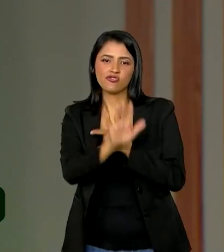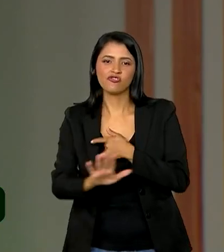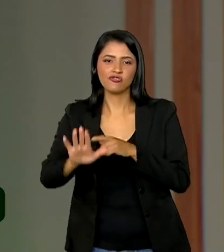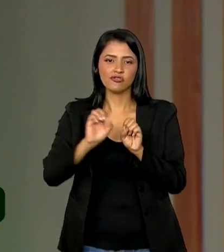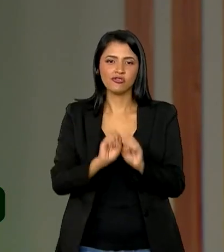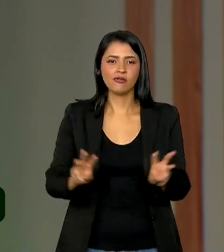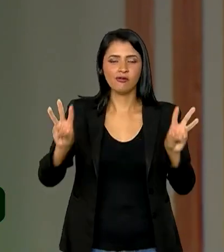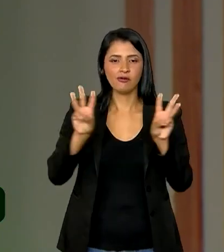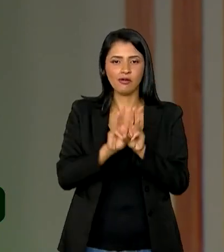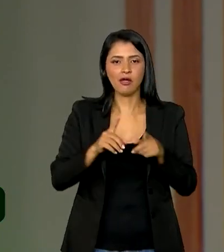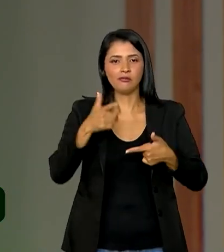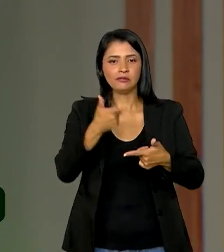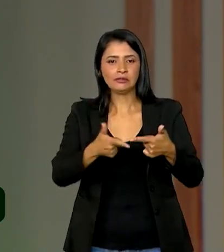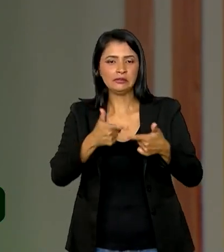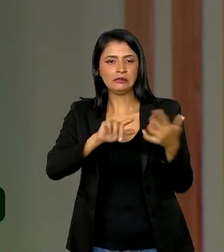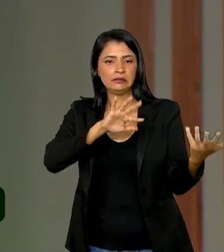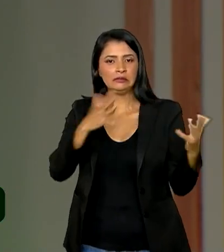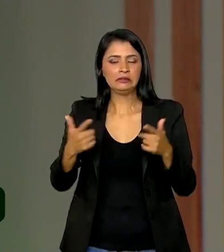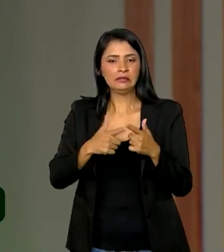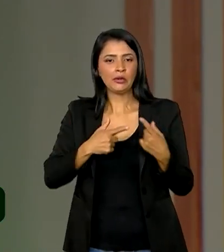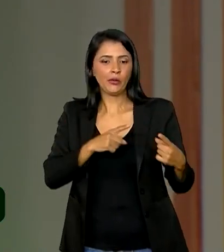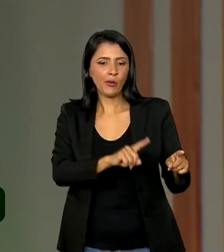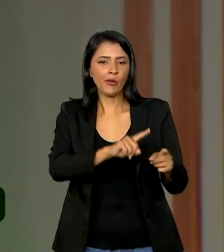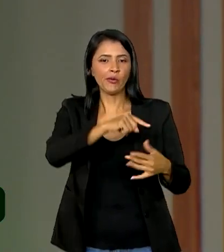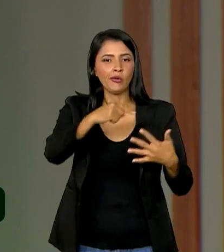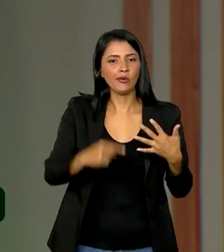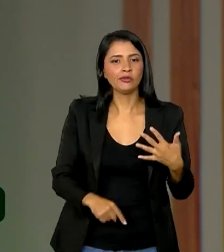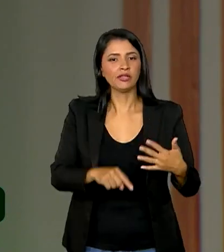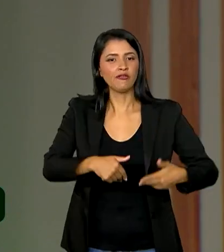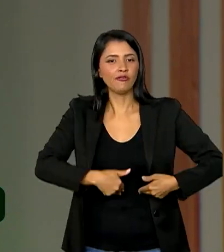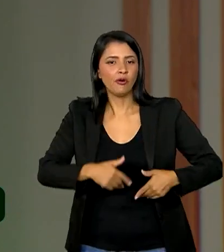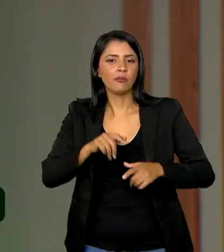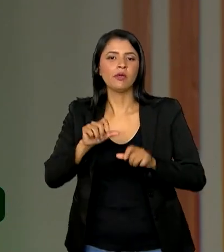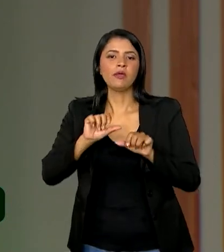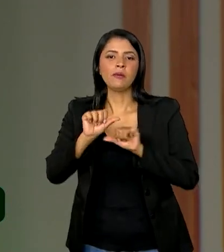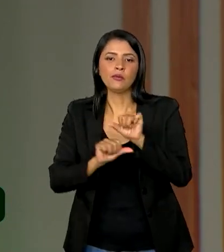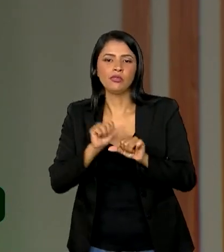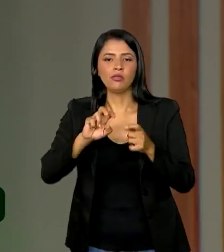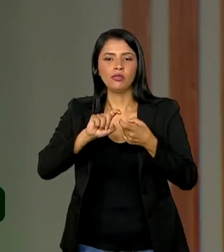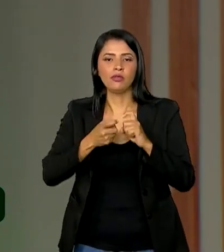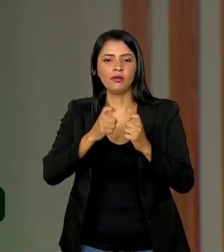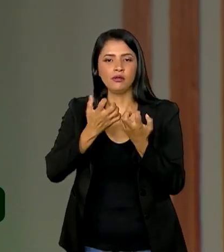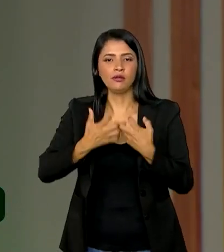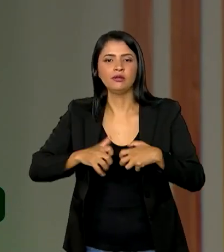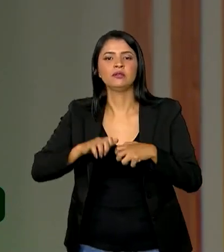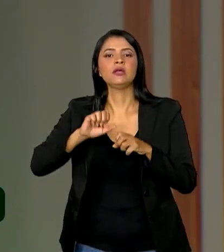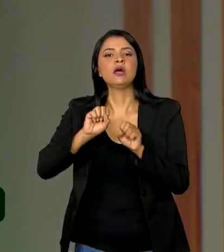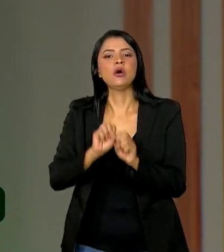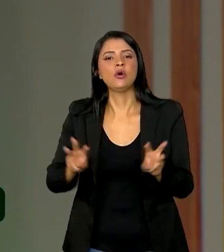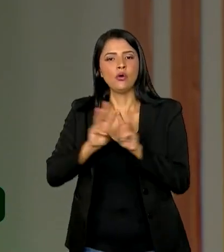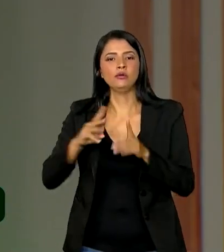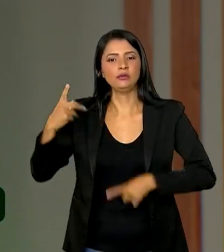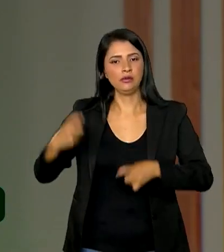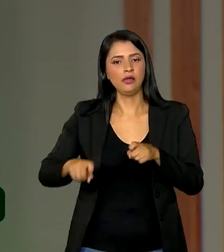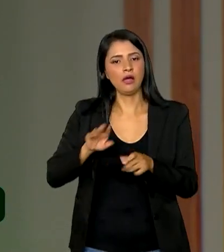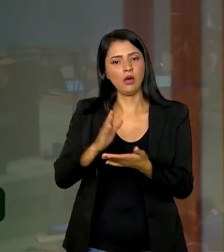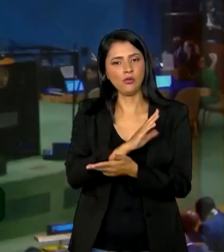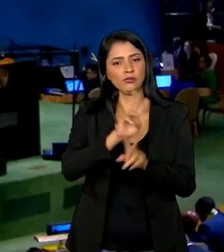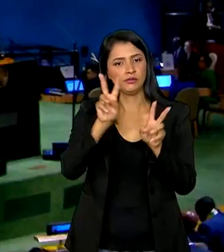Crise climática, ações de enfrentamento à fome, reforma da ONU e guerras foram alguns dos temas abordados pelo